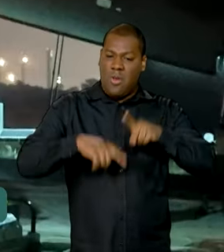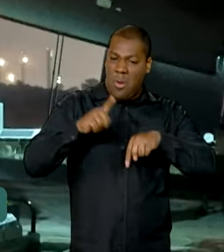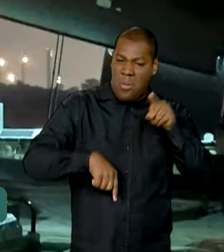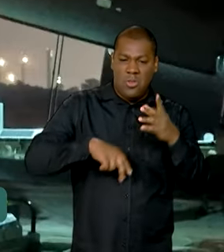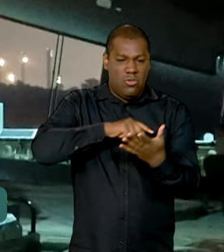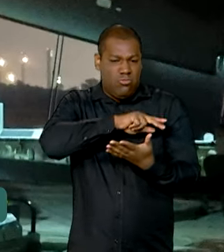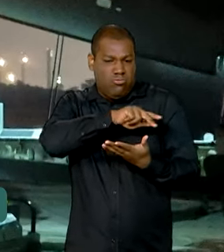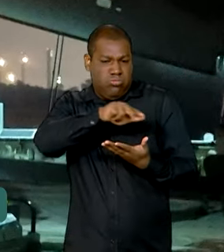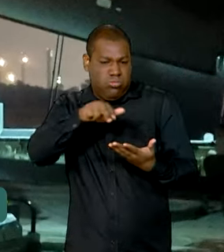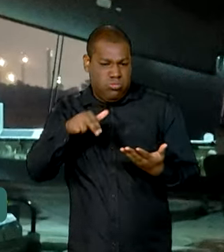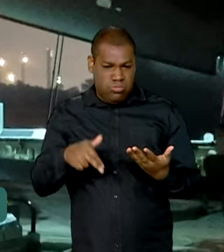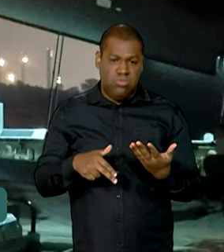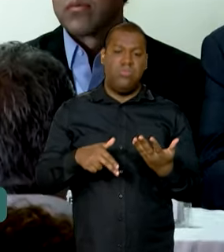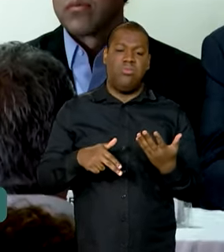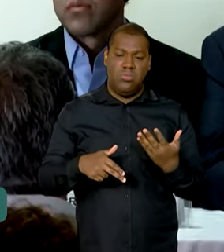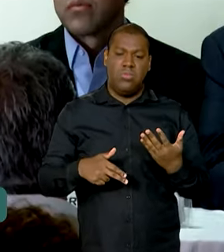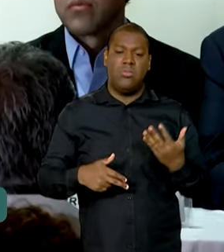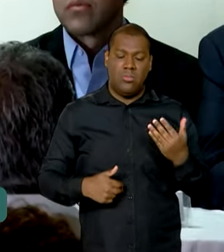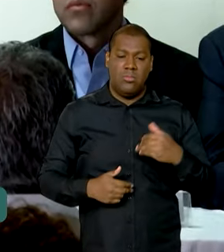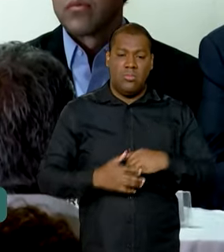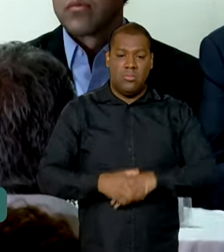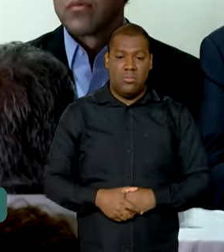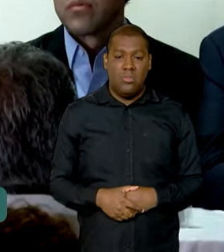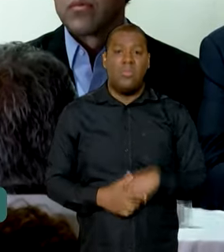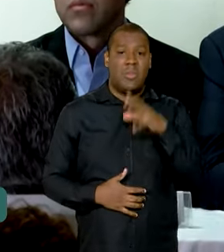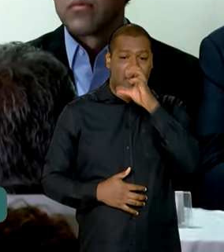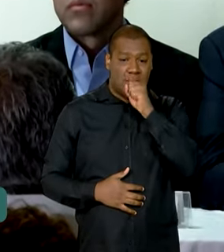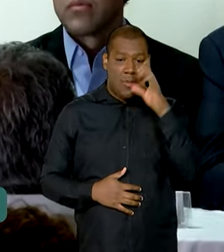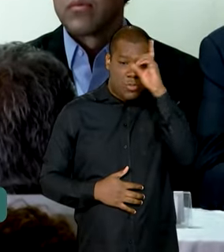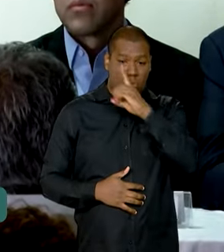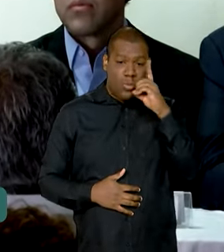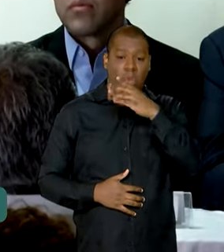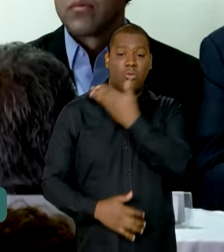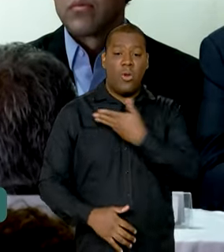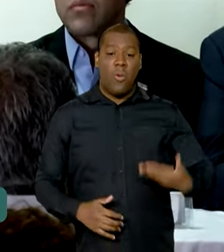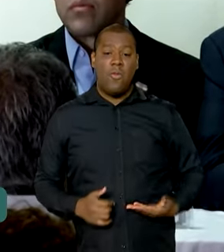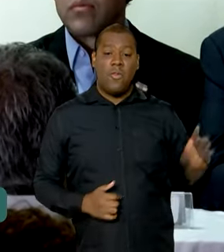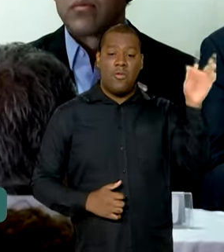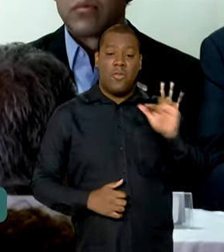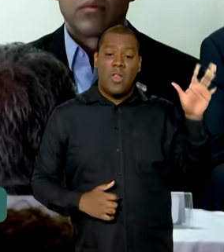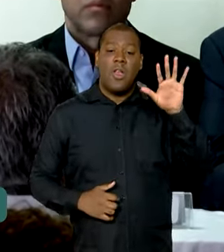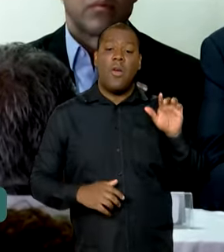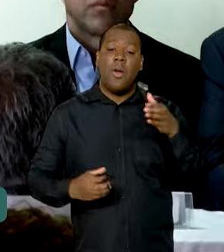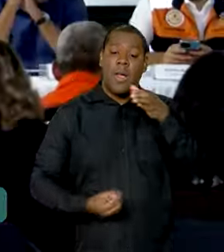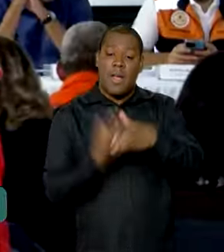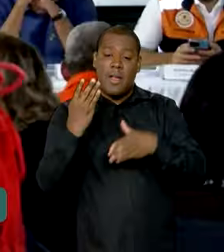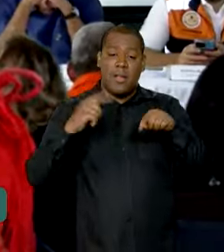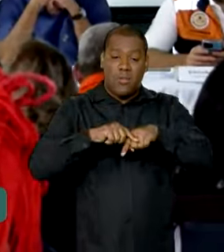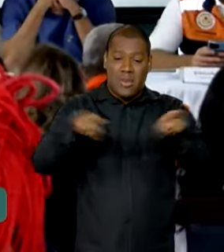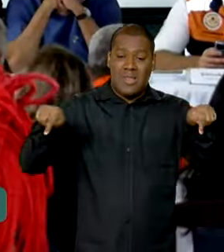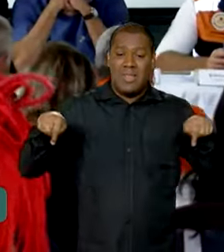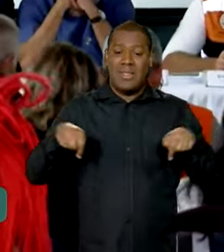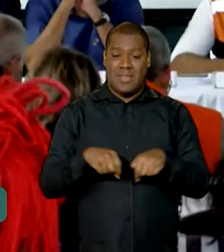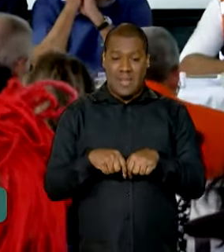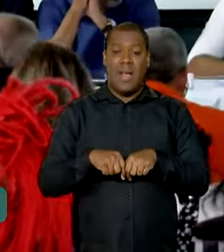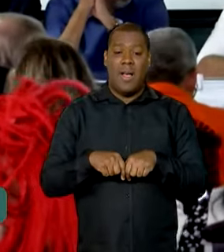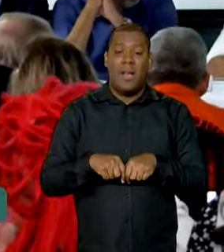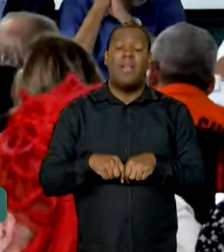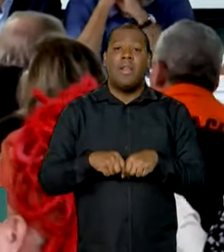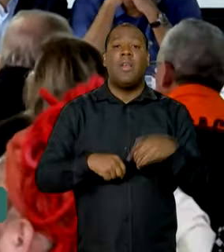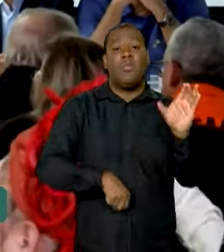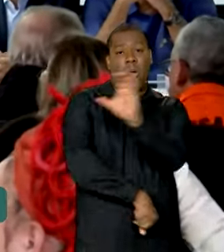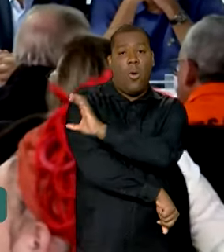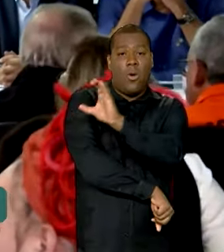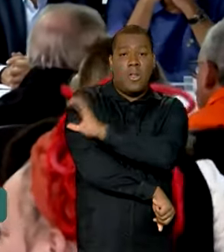e materiais de apoio. Neste final de semana, o governo federal instalou uma sala de situação coordenada pela Casa